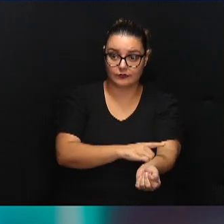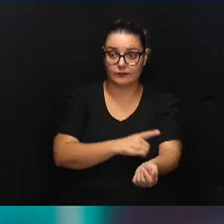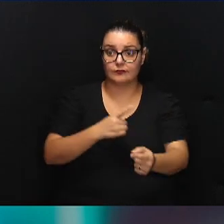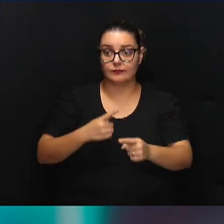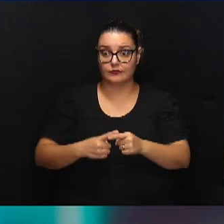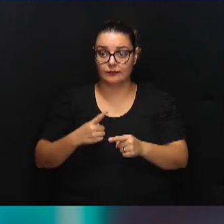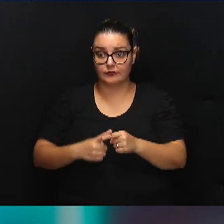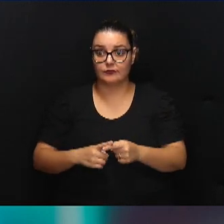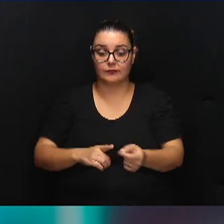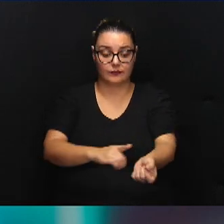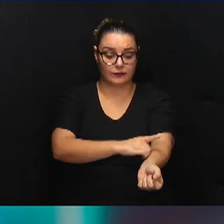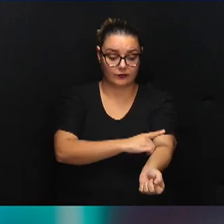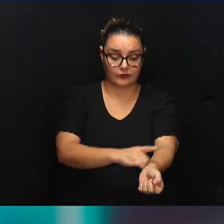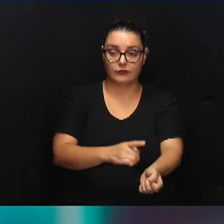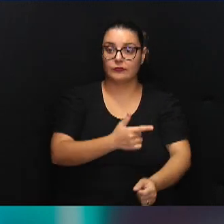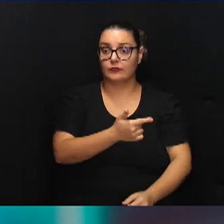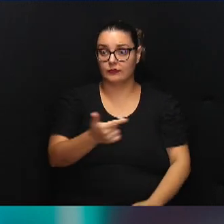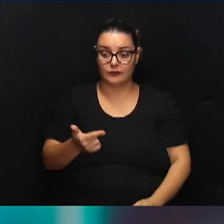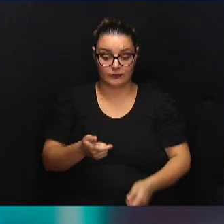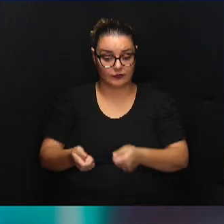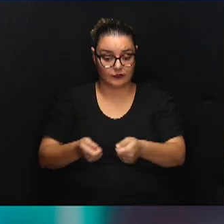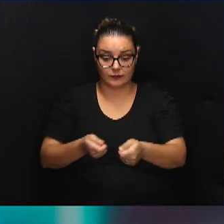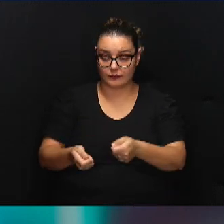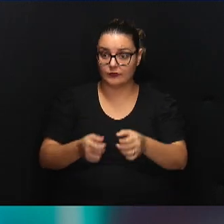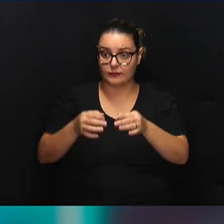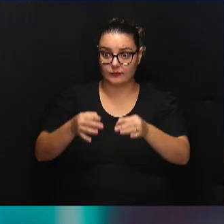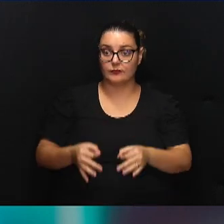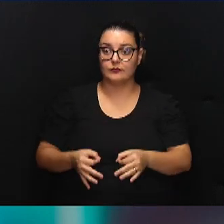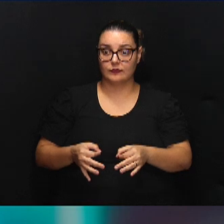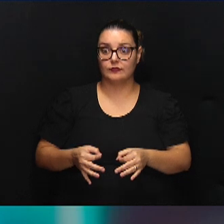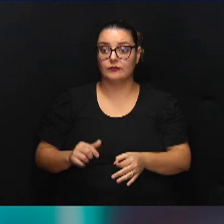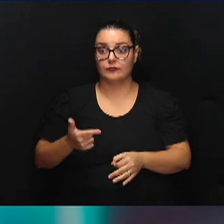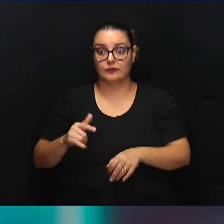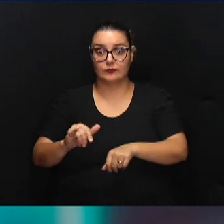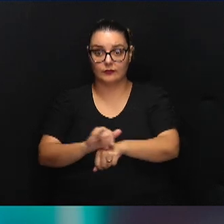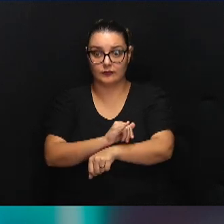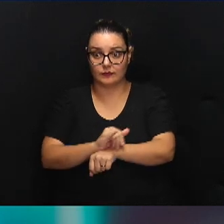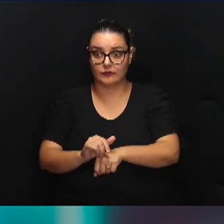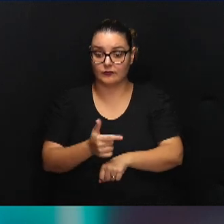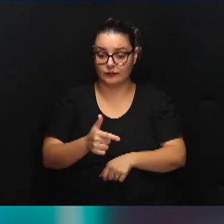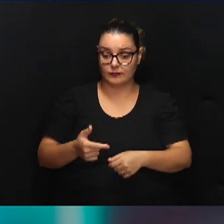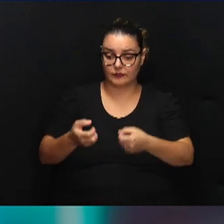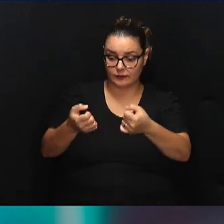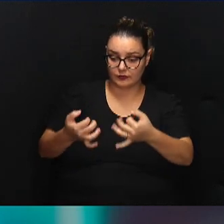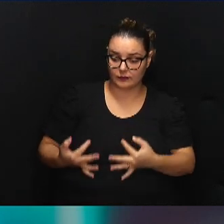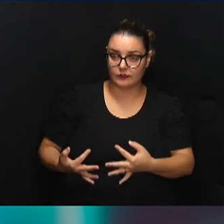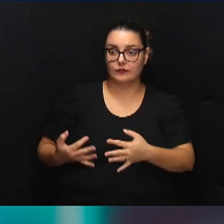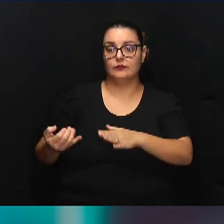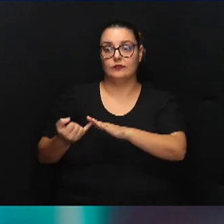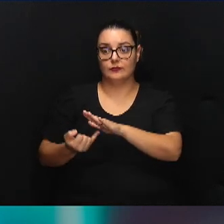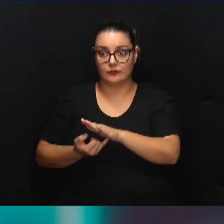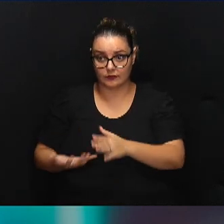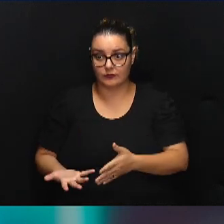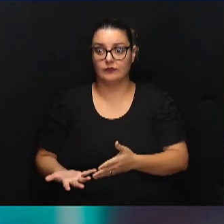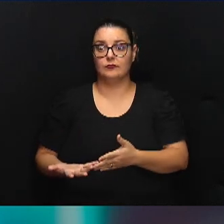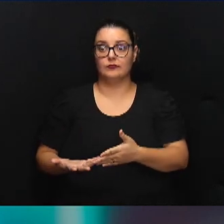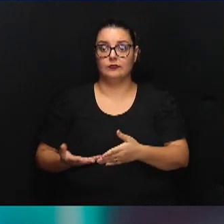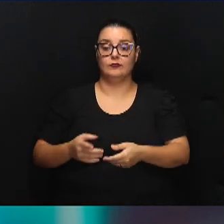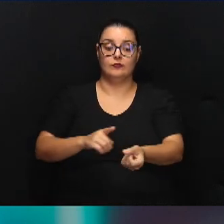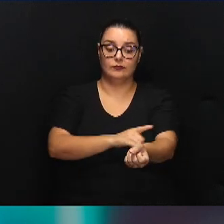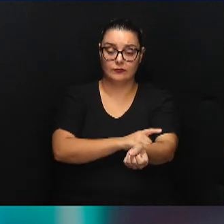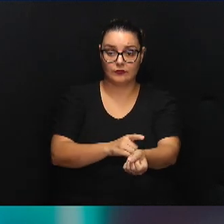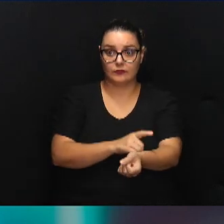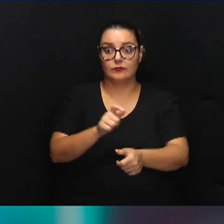o diabetes que não tem o seu controle adequado, sem ferramentas, sem instrução, sem educação em diabetes, ele